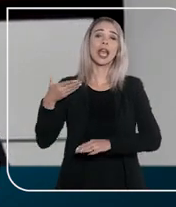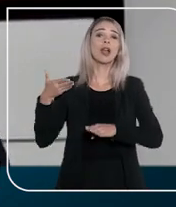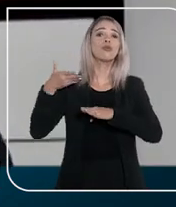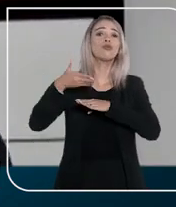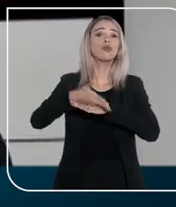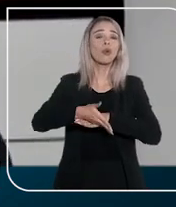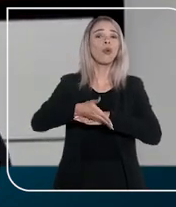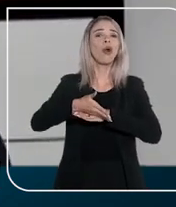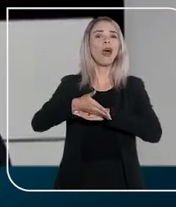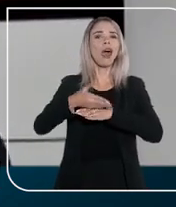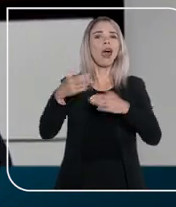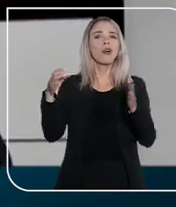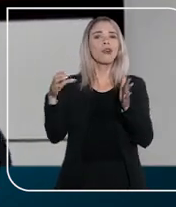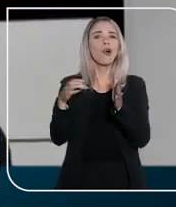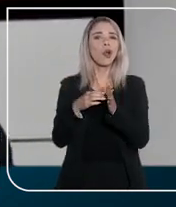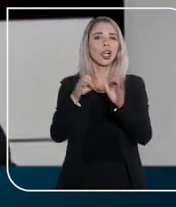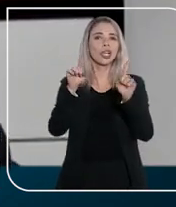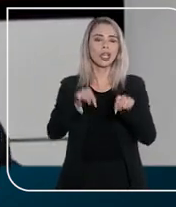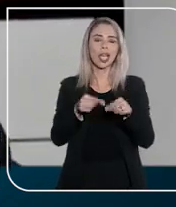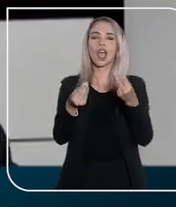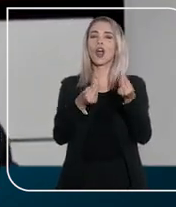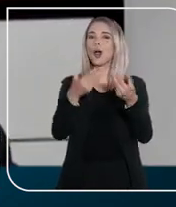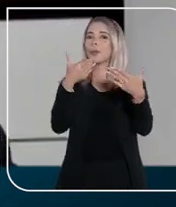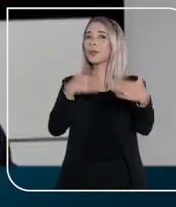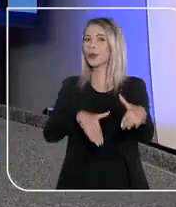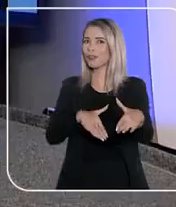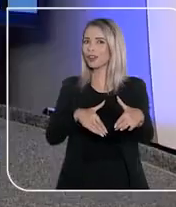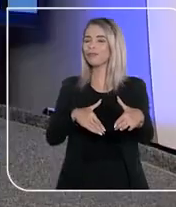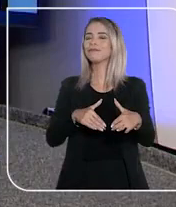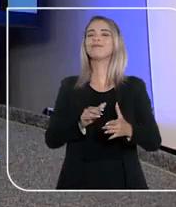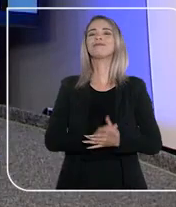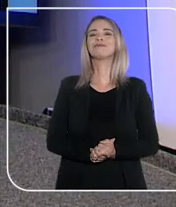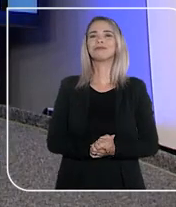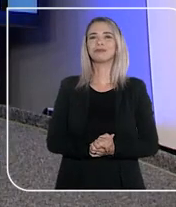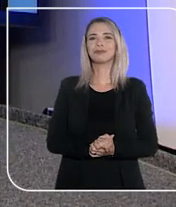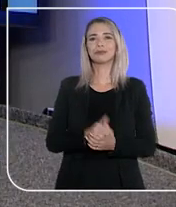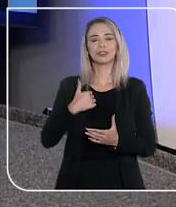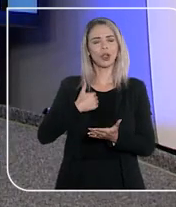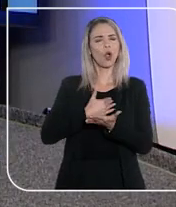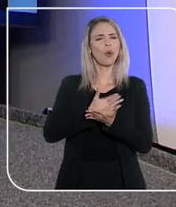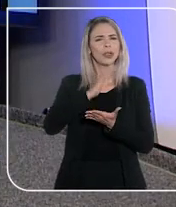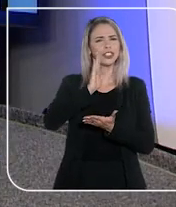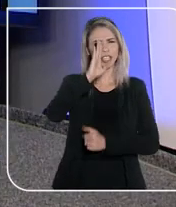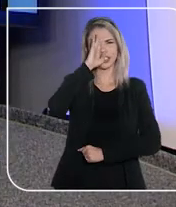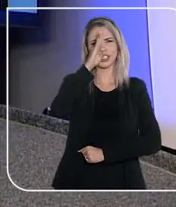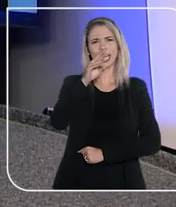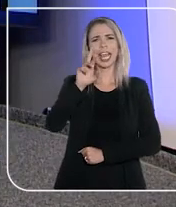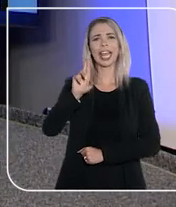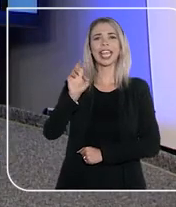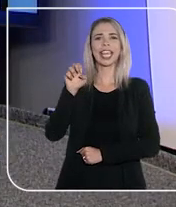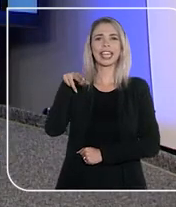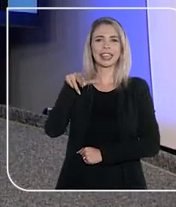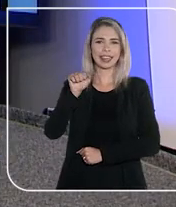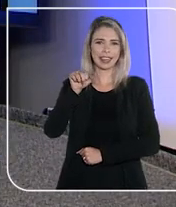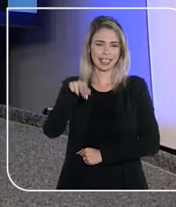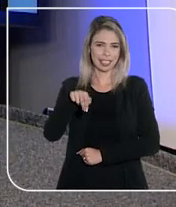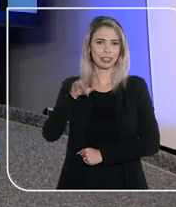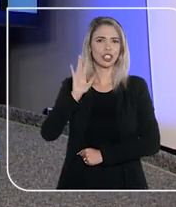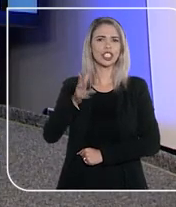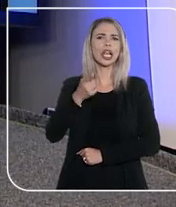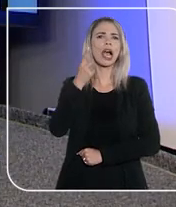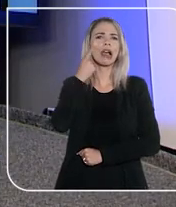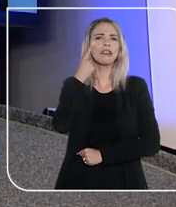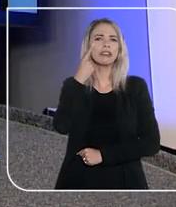função pública mediante o instrumento democrático do concurso público. E eu já começo com você, doutor Renan Freitas. A gente vê aí muitos